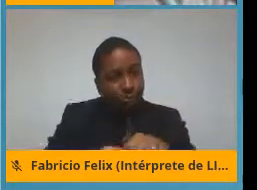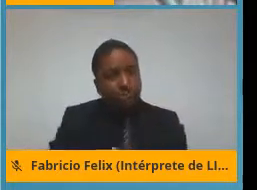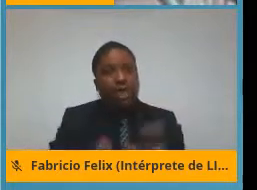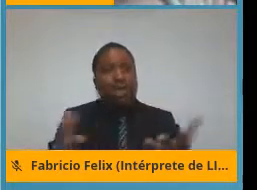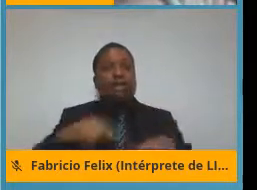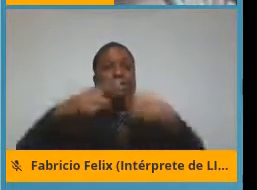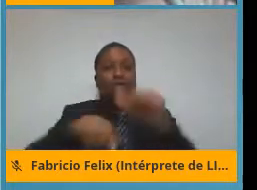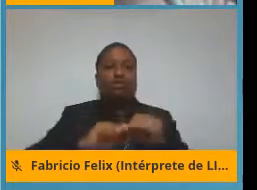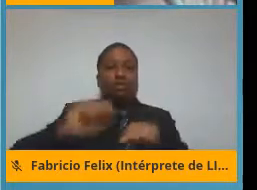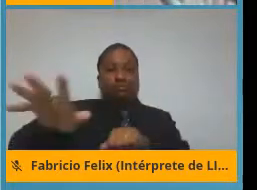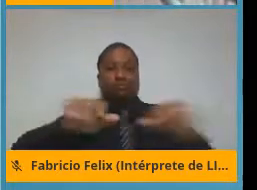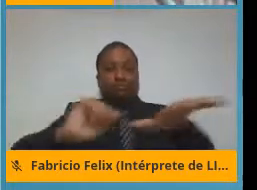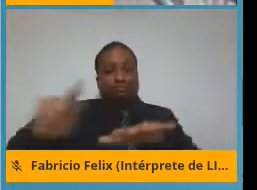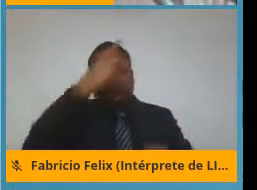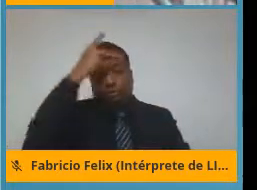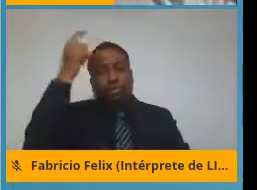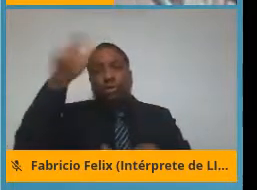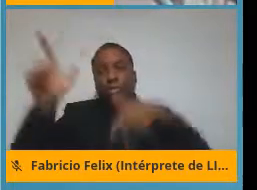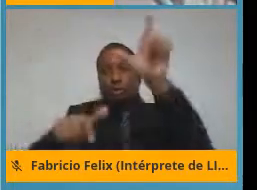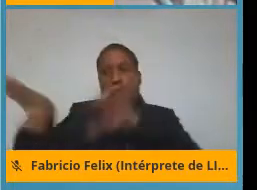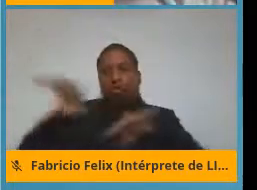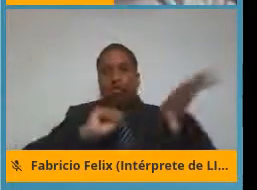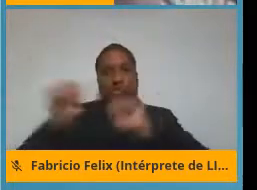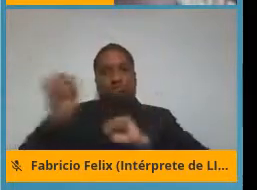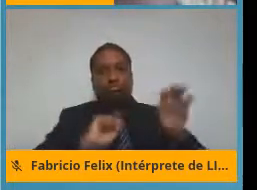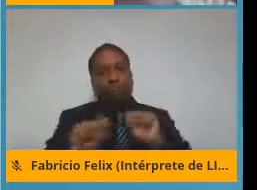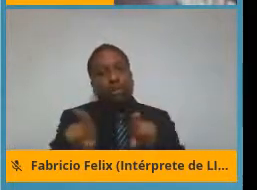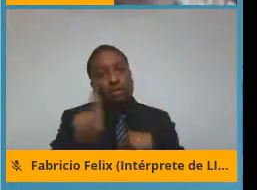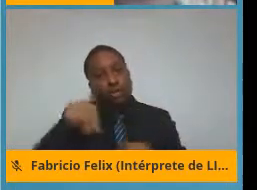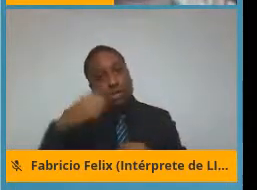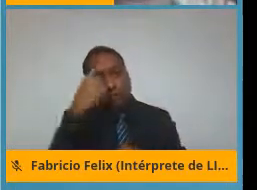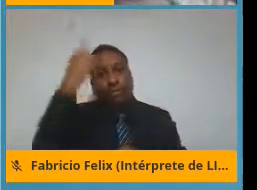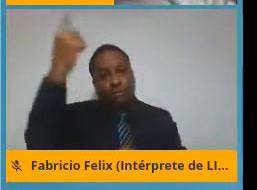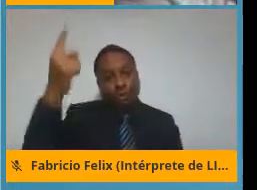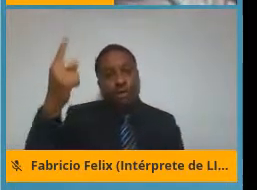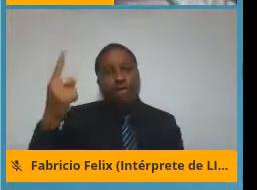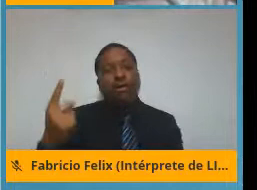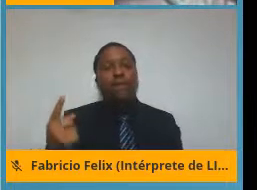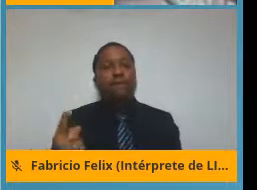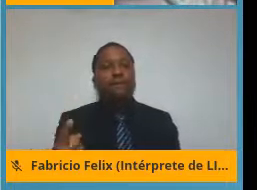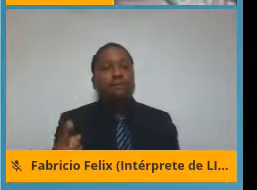outras pessoas. Então, essa é uma hipótese também bastante